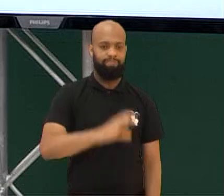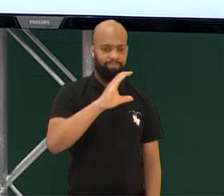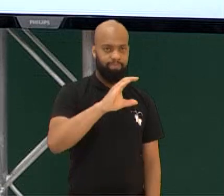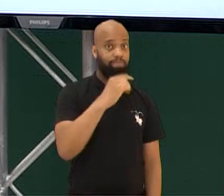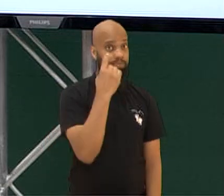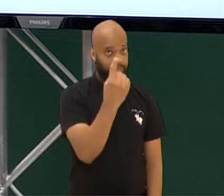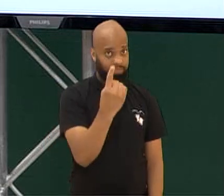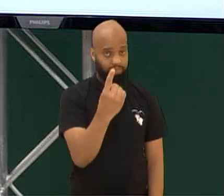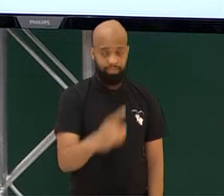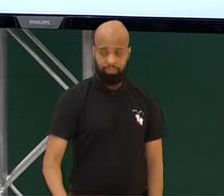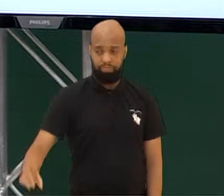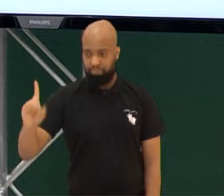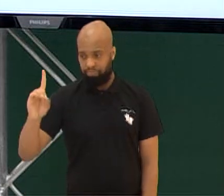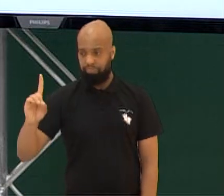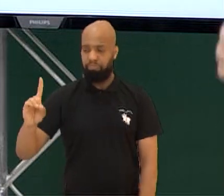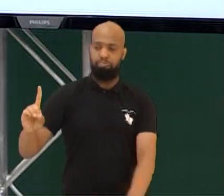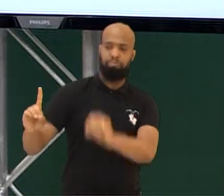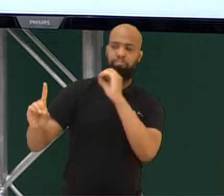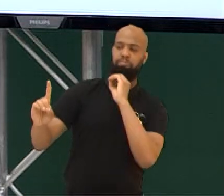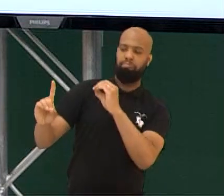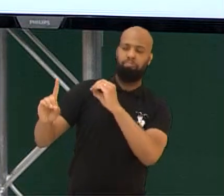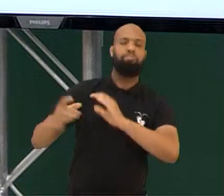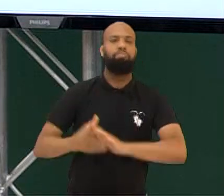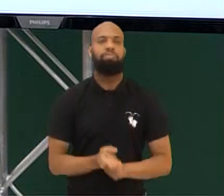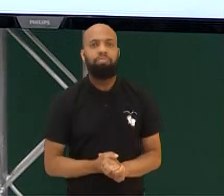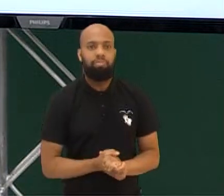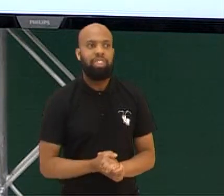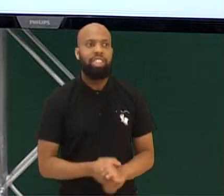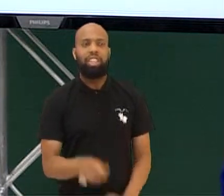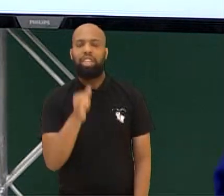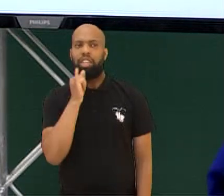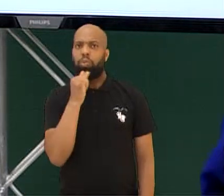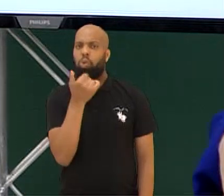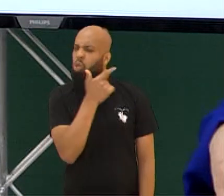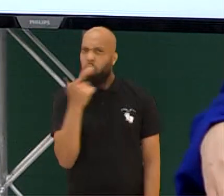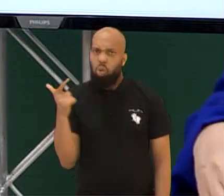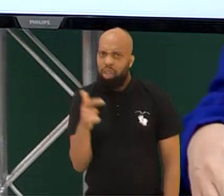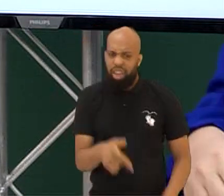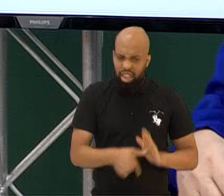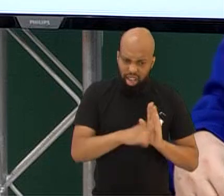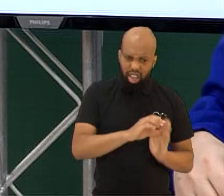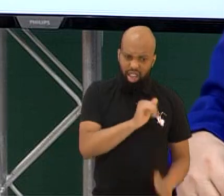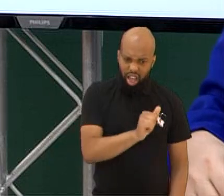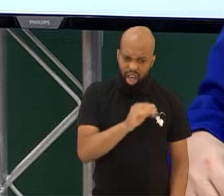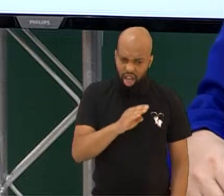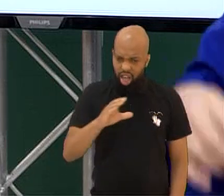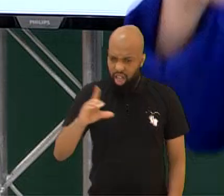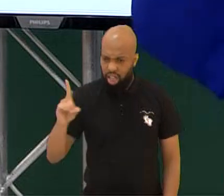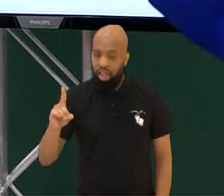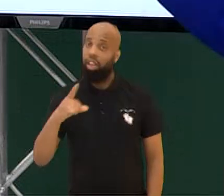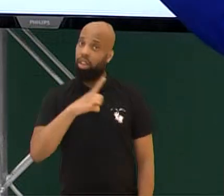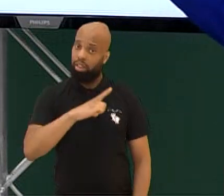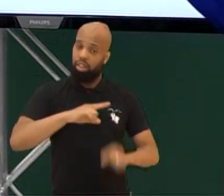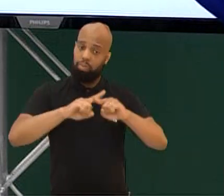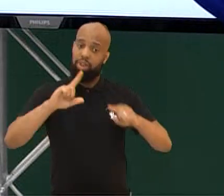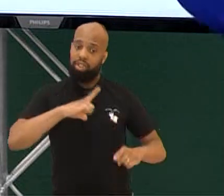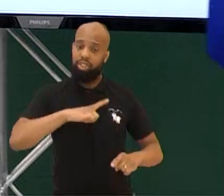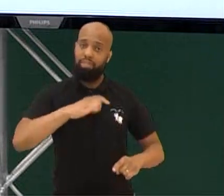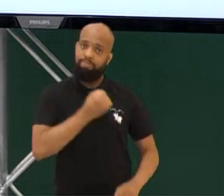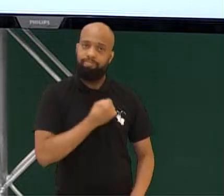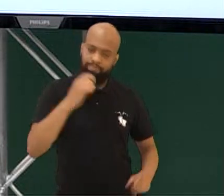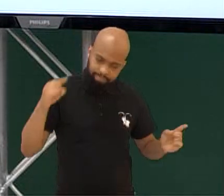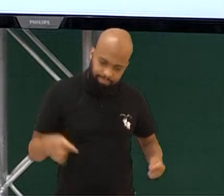1 e o D vai ser 0. Então, não é que aqueles parâmetros não existam aqui. Eles têm valores específicos para isso,